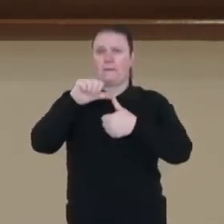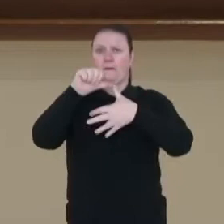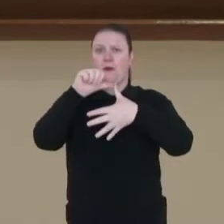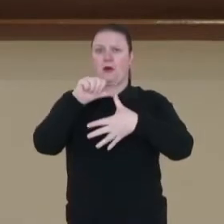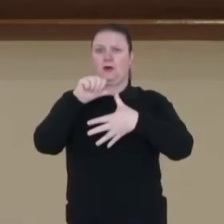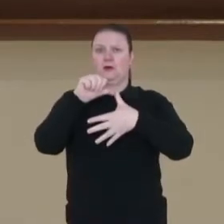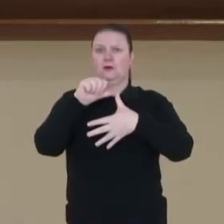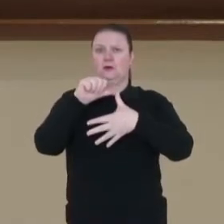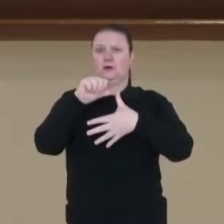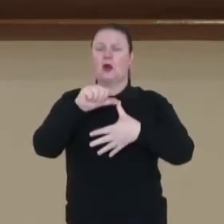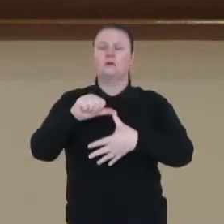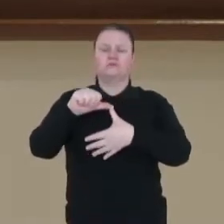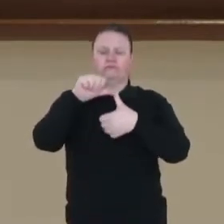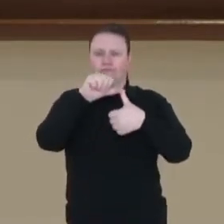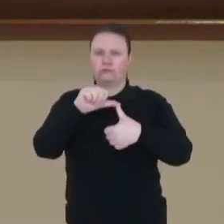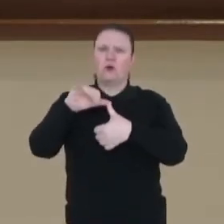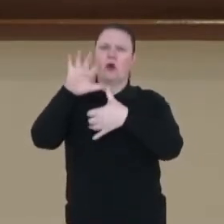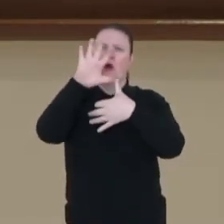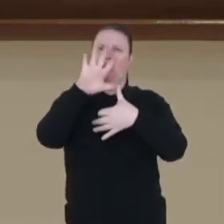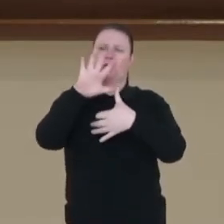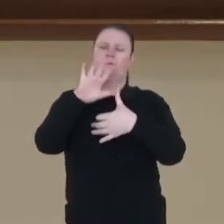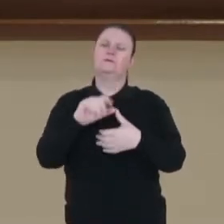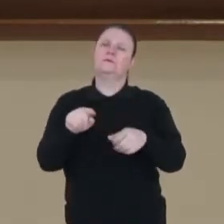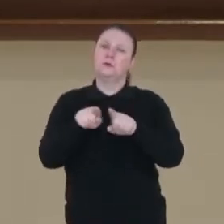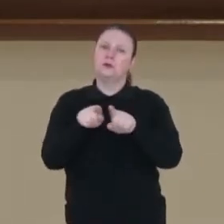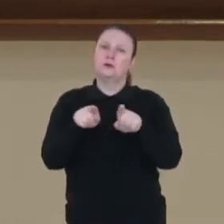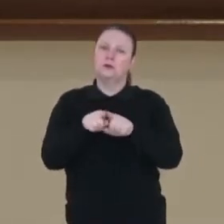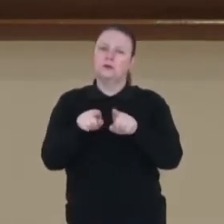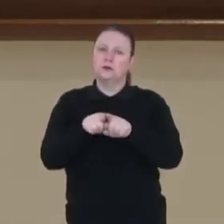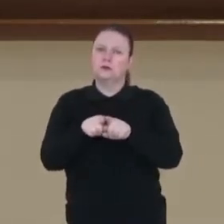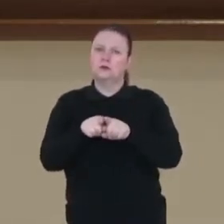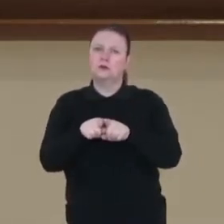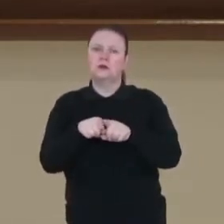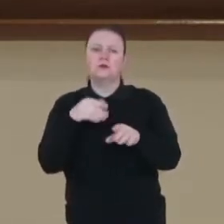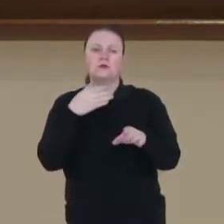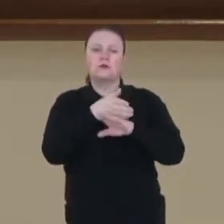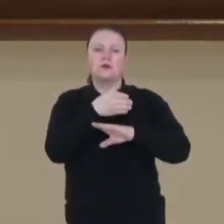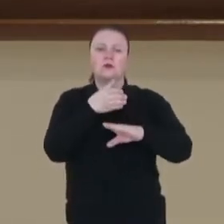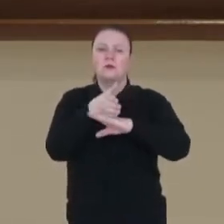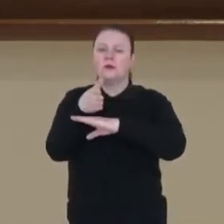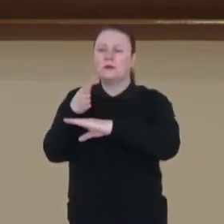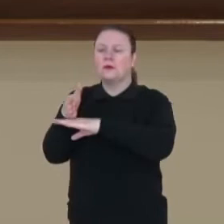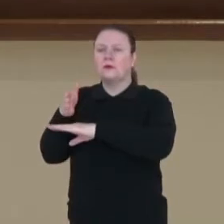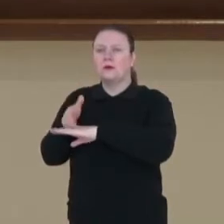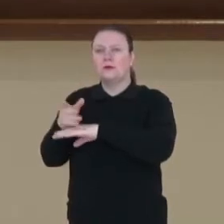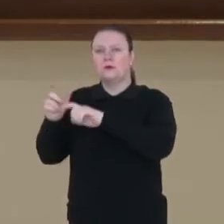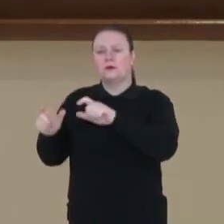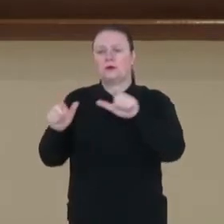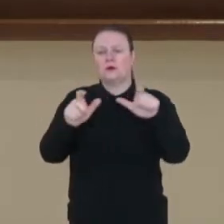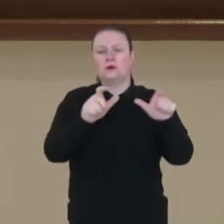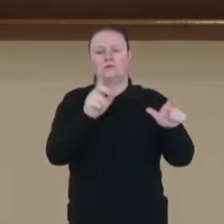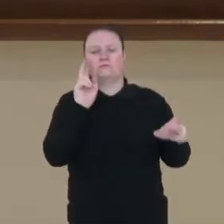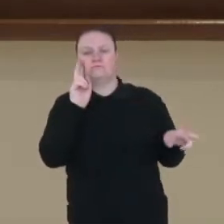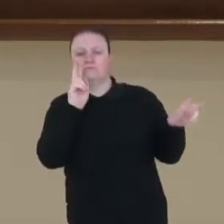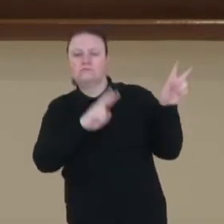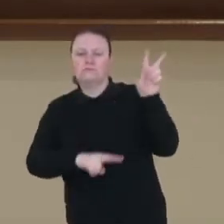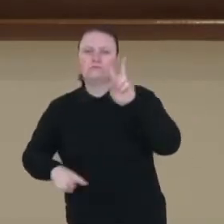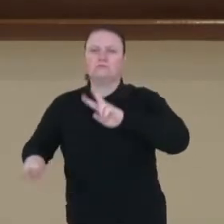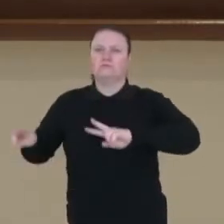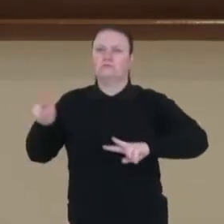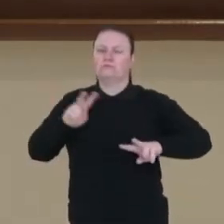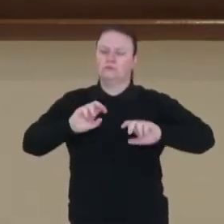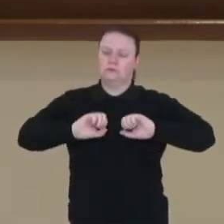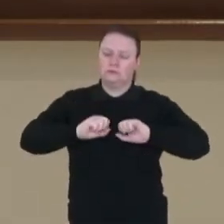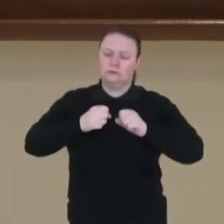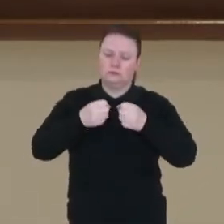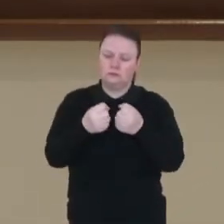ele vai acabar indo para lugares que não haviam sido muito explorados. E ele já tinha todo esse olhar muito dedicado